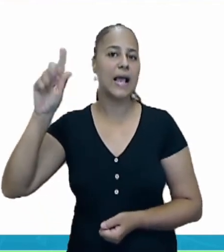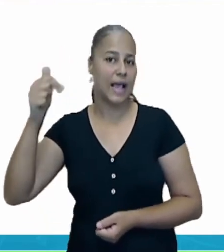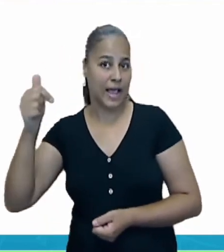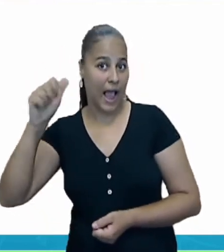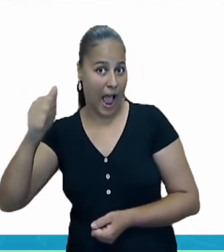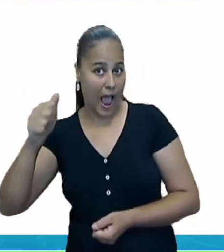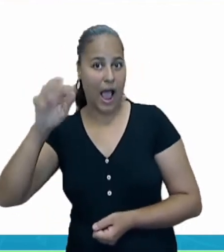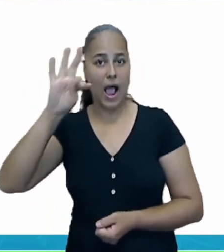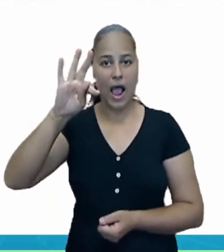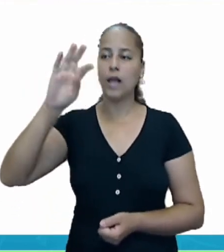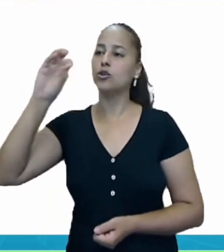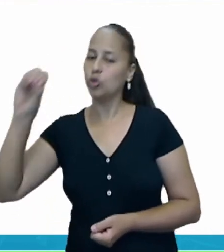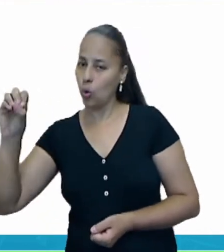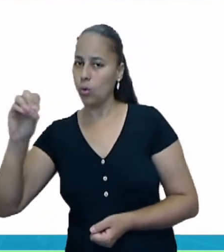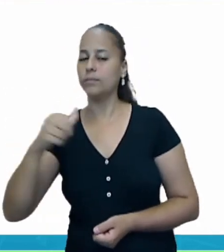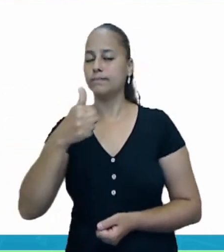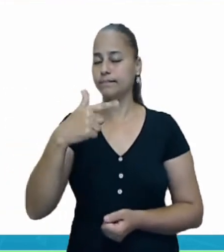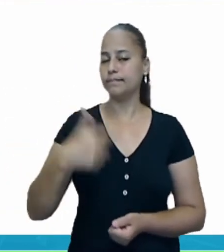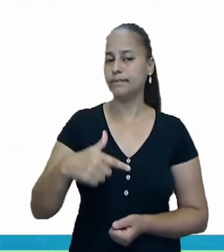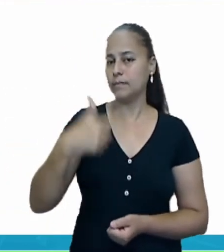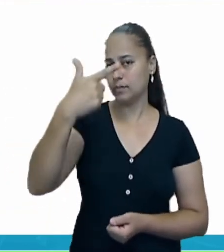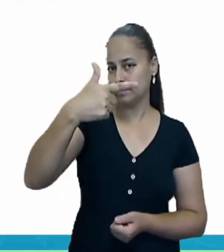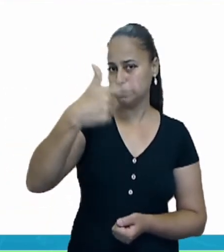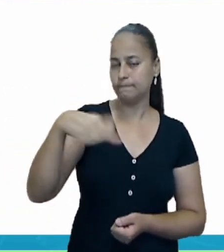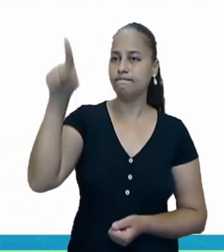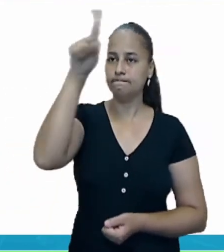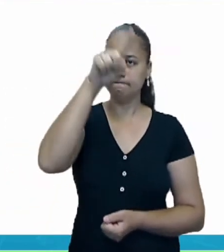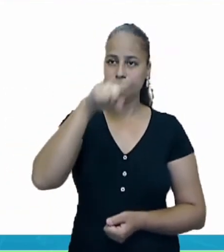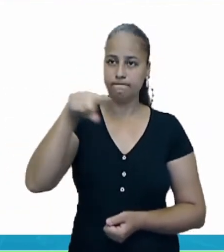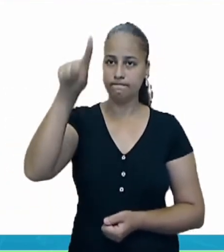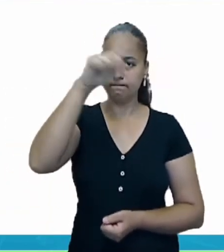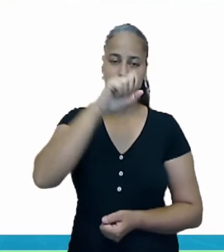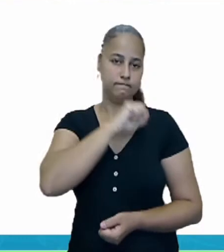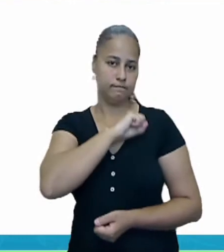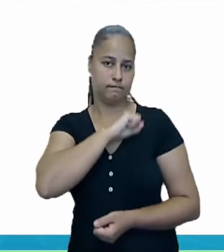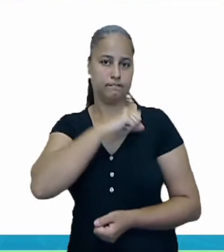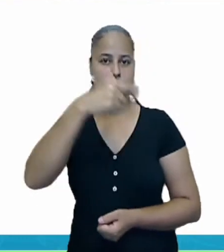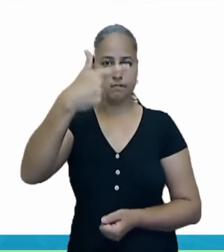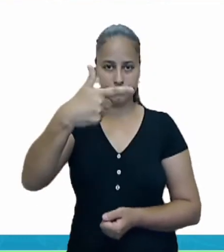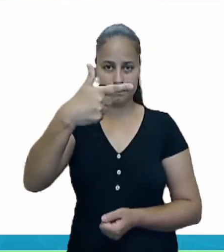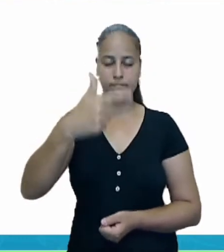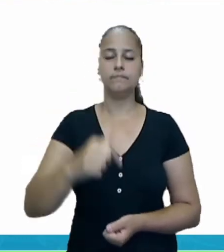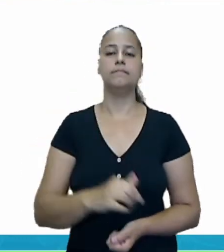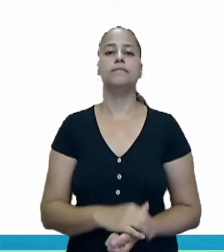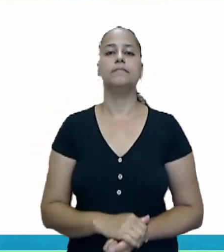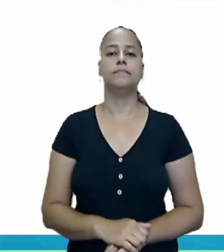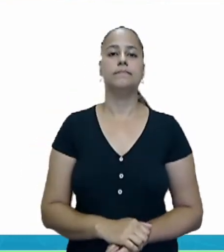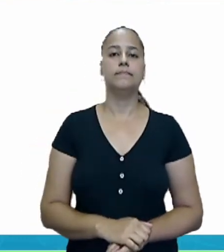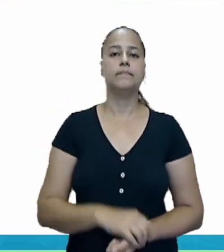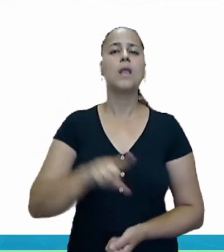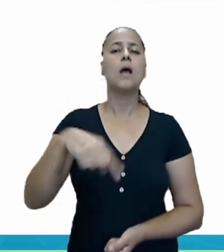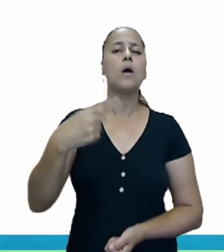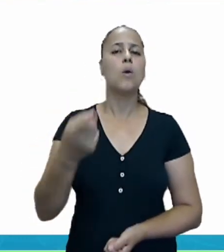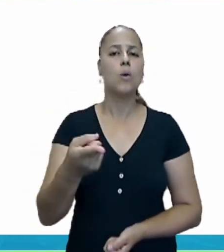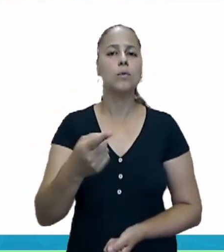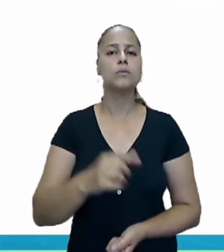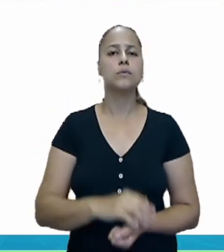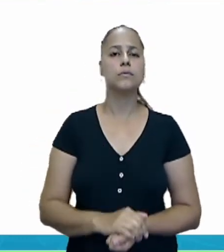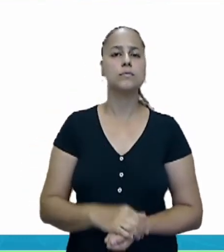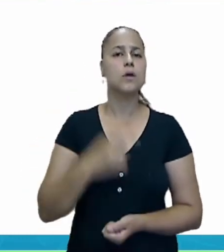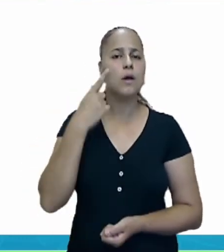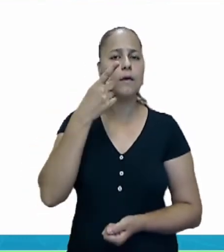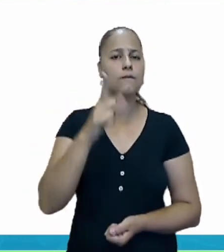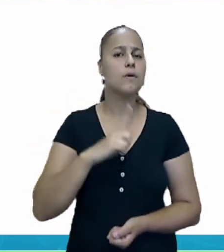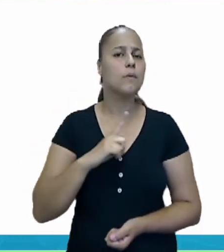Gato. Muito bem. Então, eu vou circular o número dois. Nós também